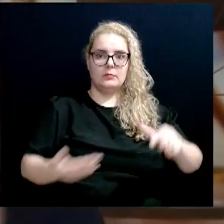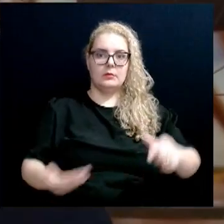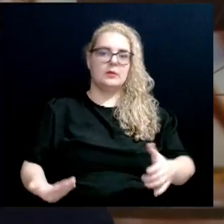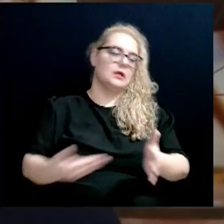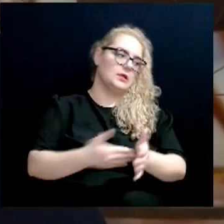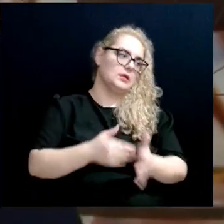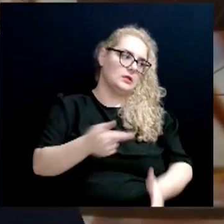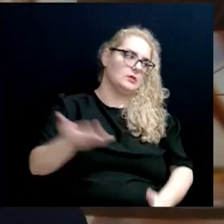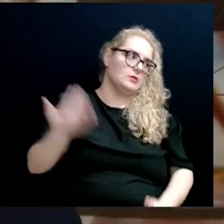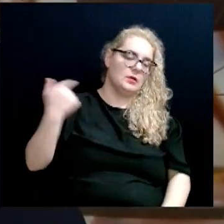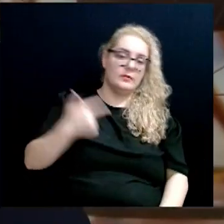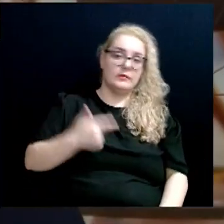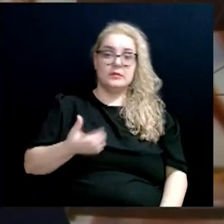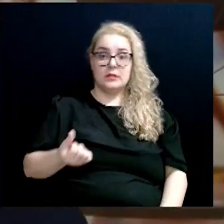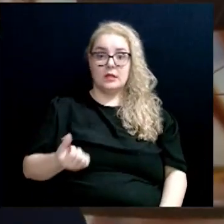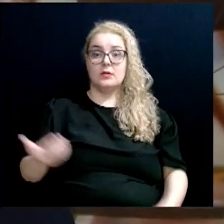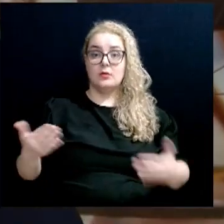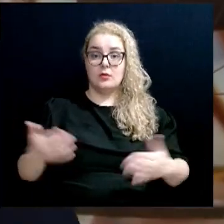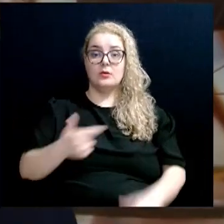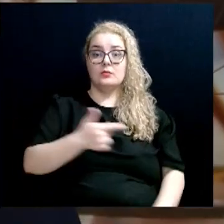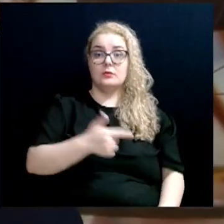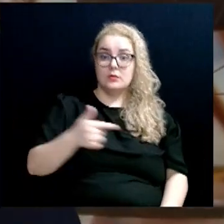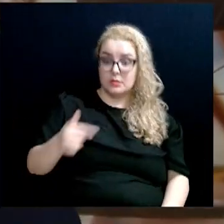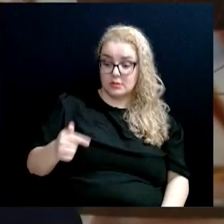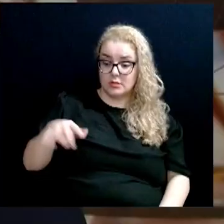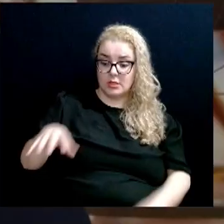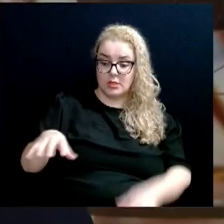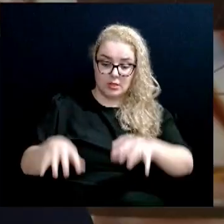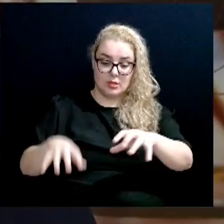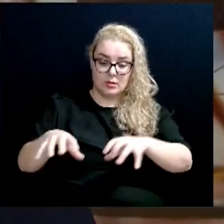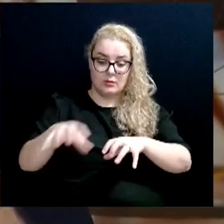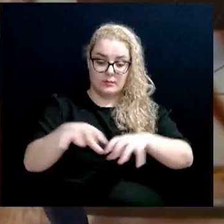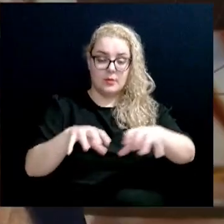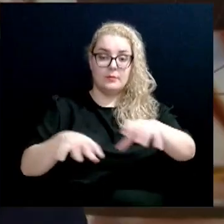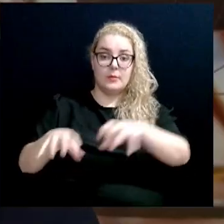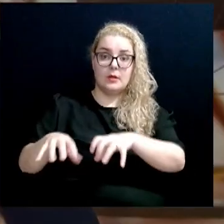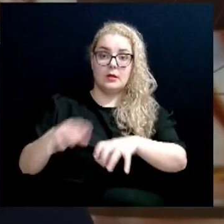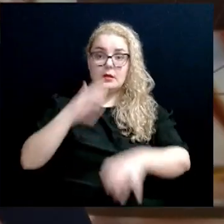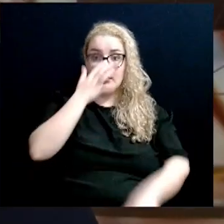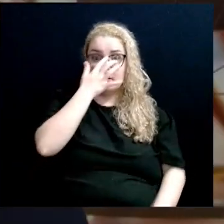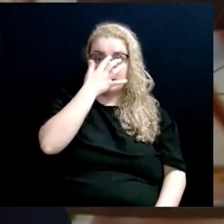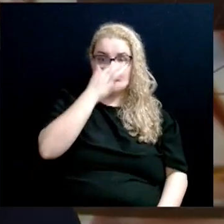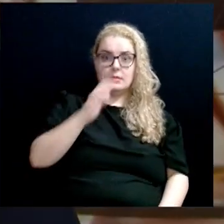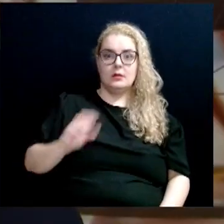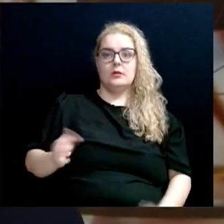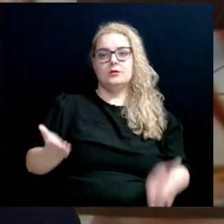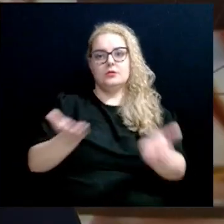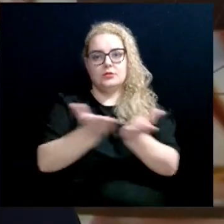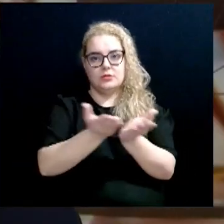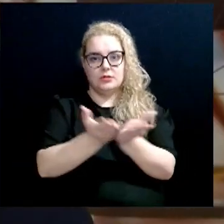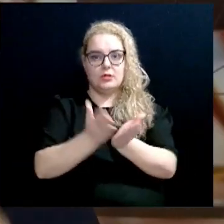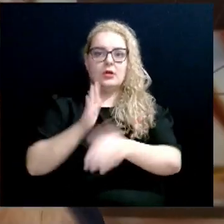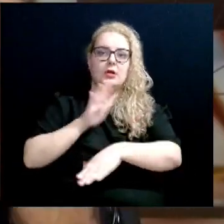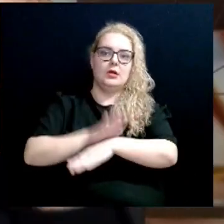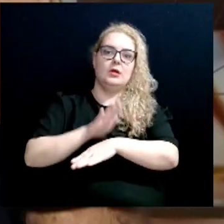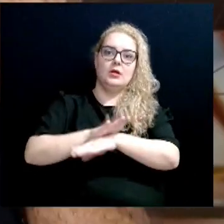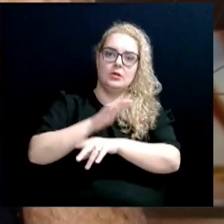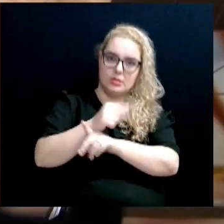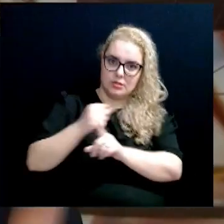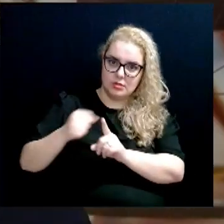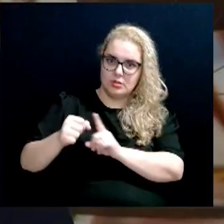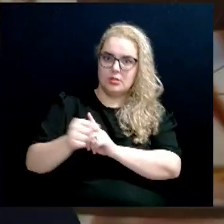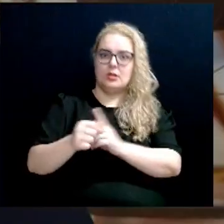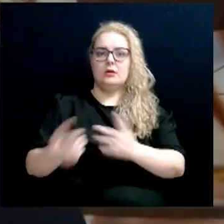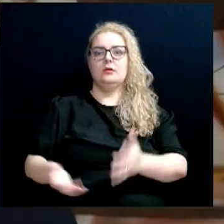hoje são 27 organizações evangélicas de assistência social que estão